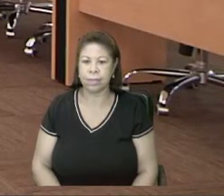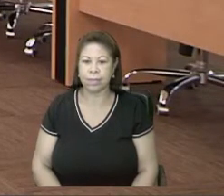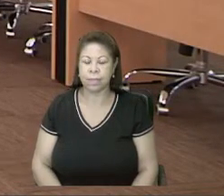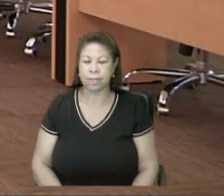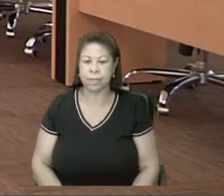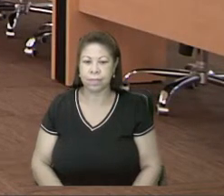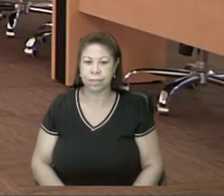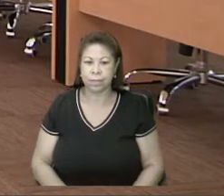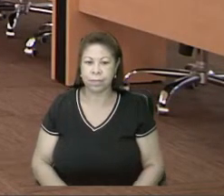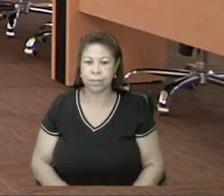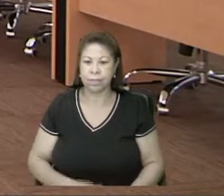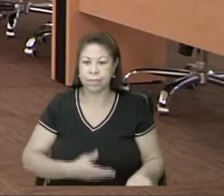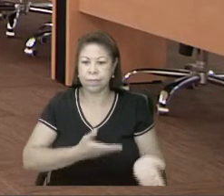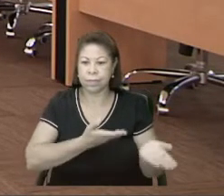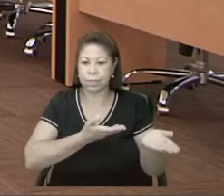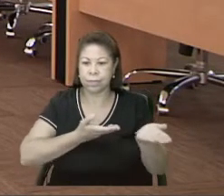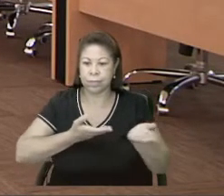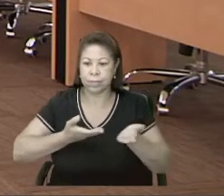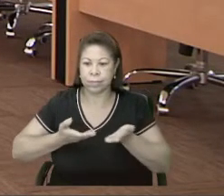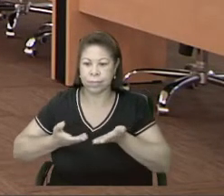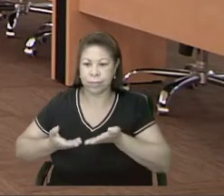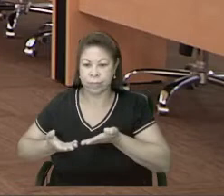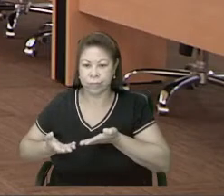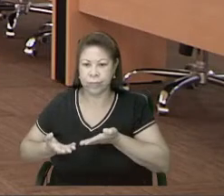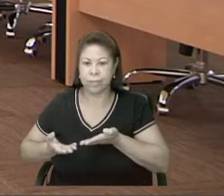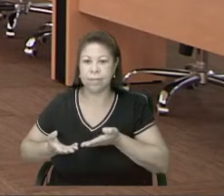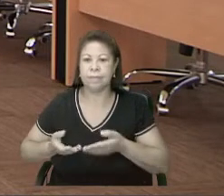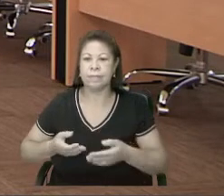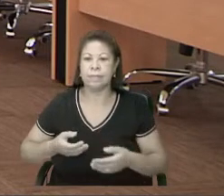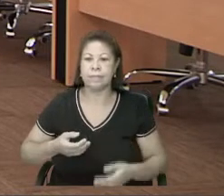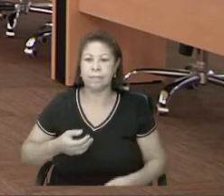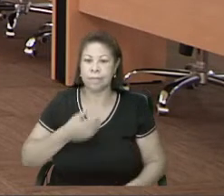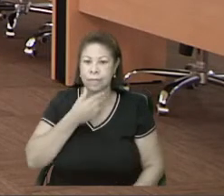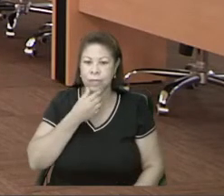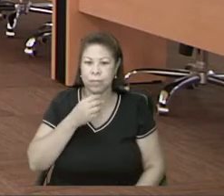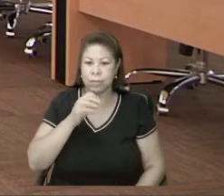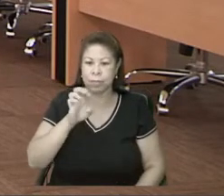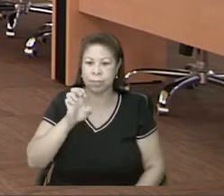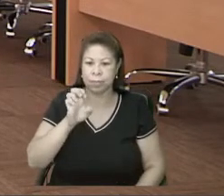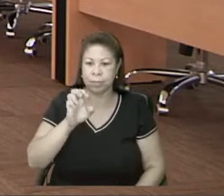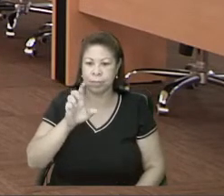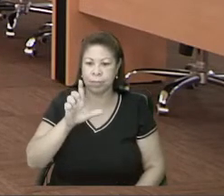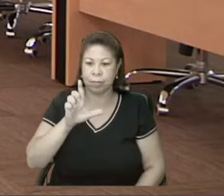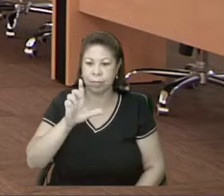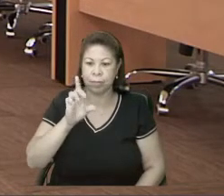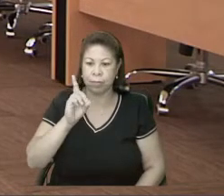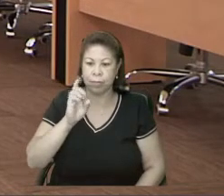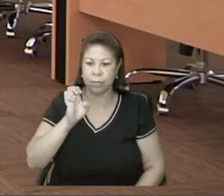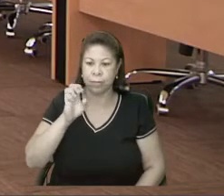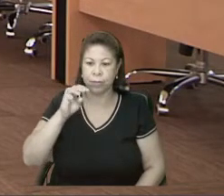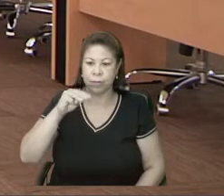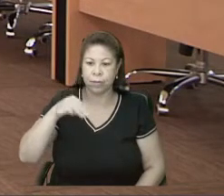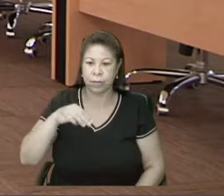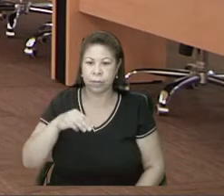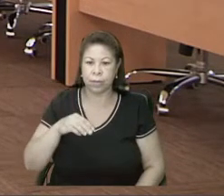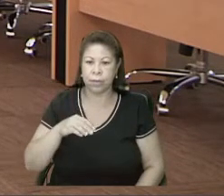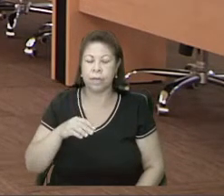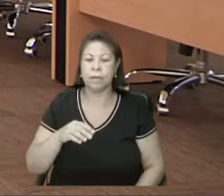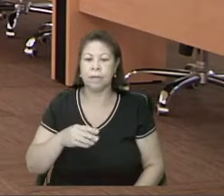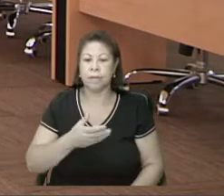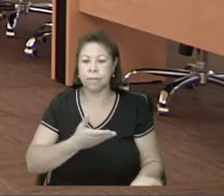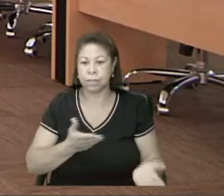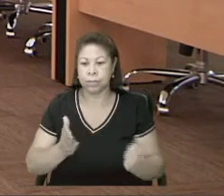Eu convido o servidor desta casa, Helder Cruz, para fazer a oração para iniciarmos os trabalhos dessa manhã.